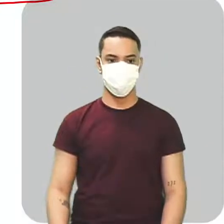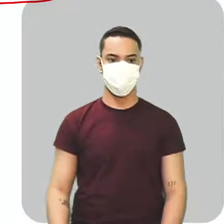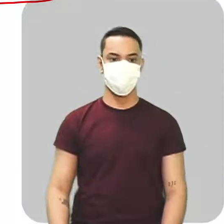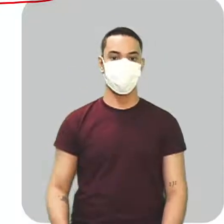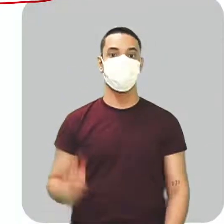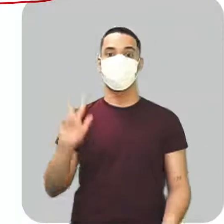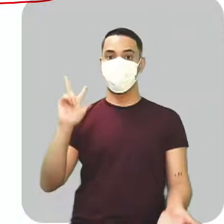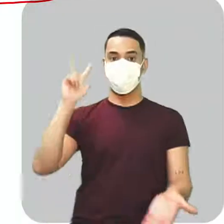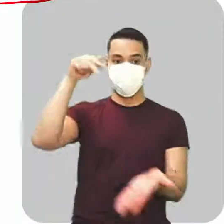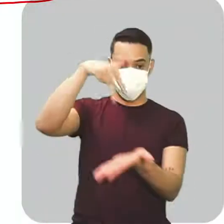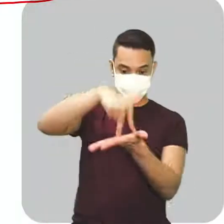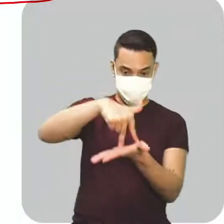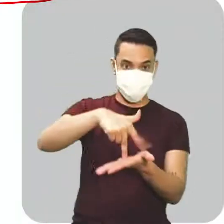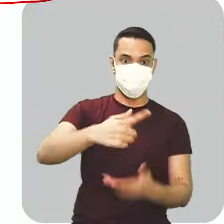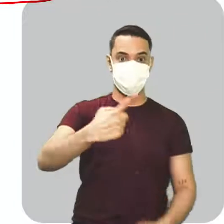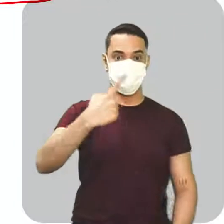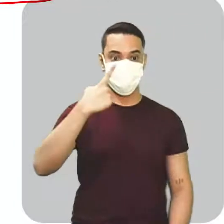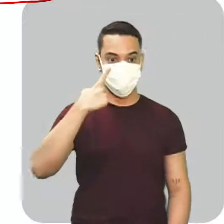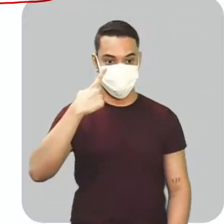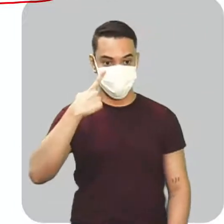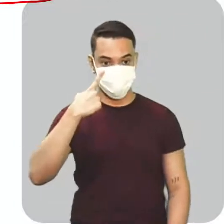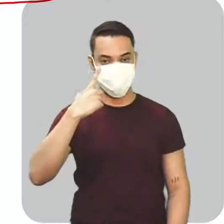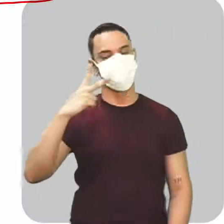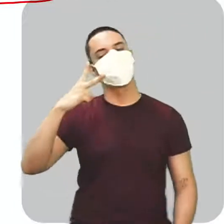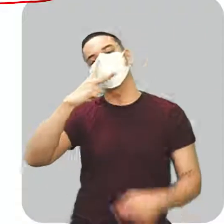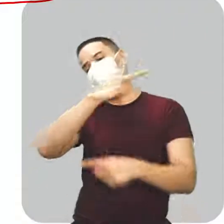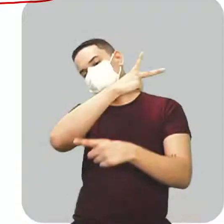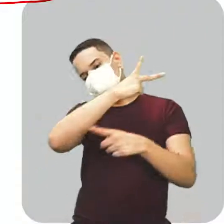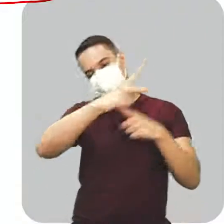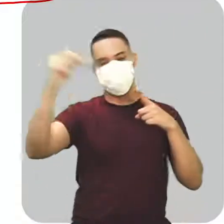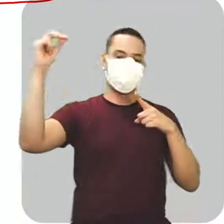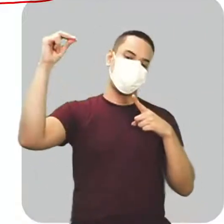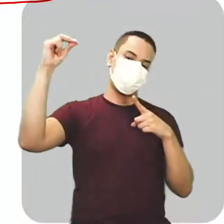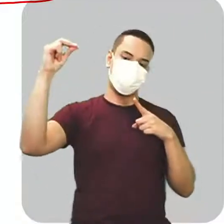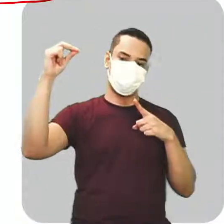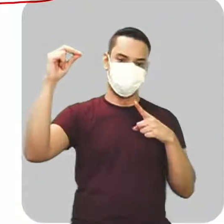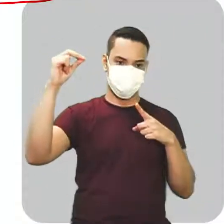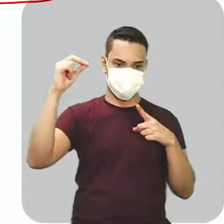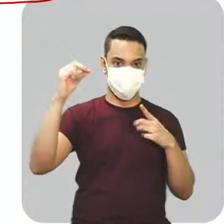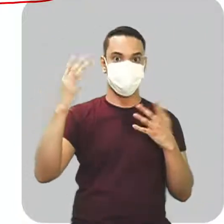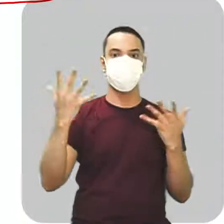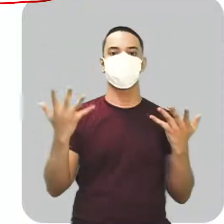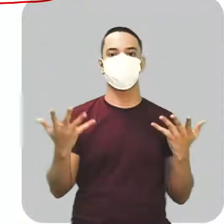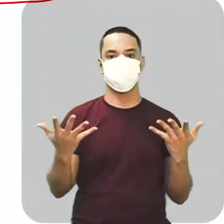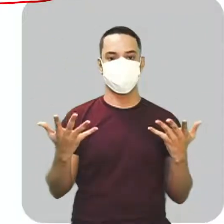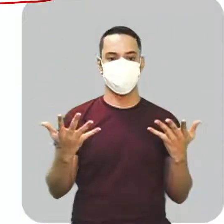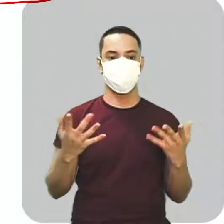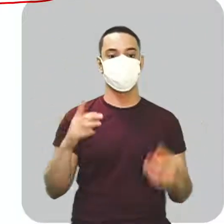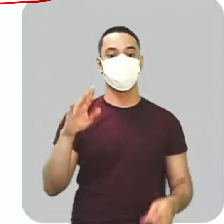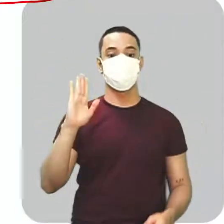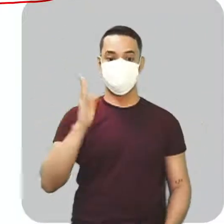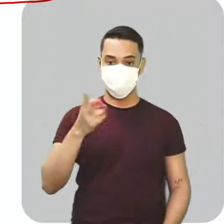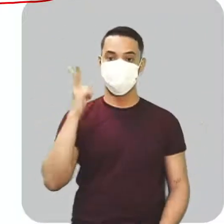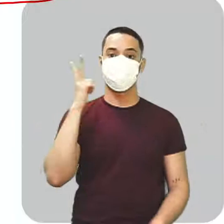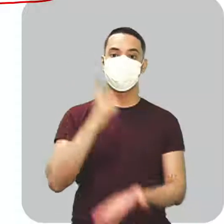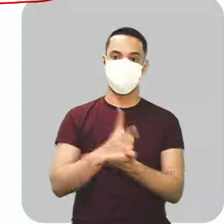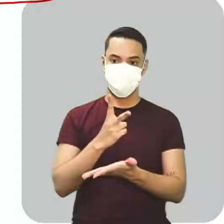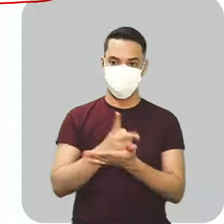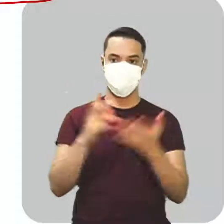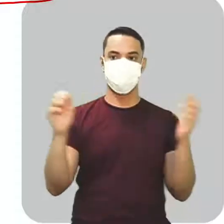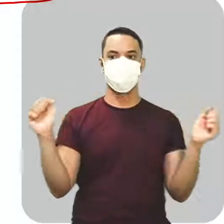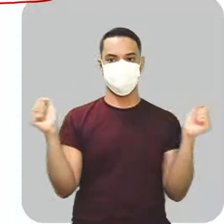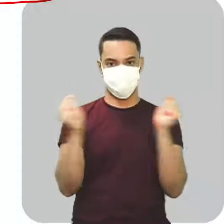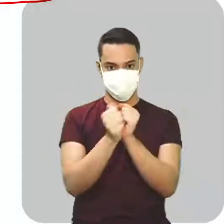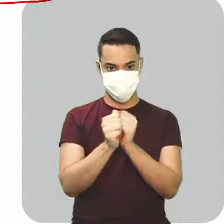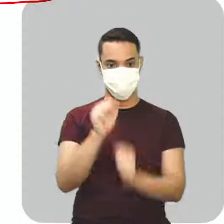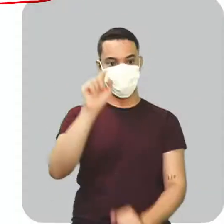Vim, vi e venci. Tá bom? Ó, marcado pela